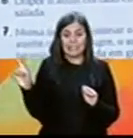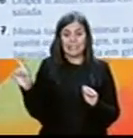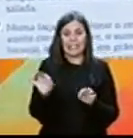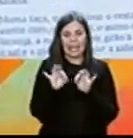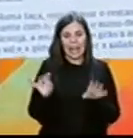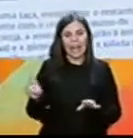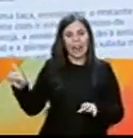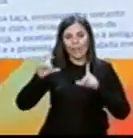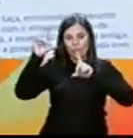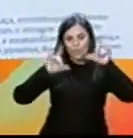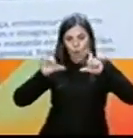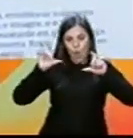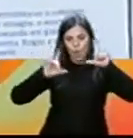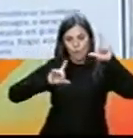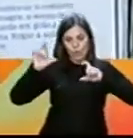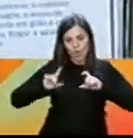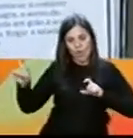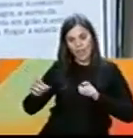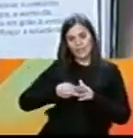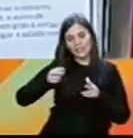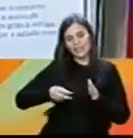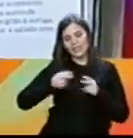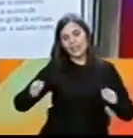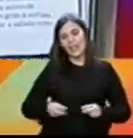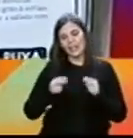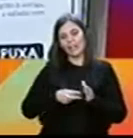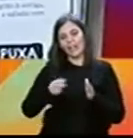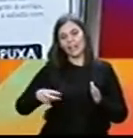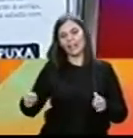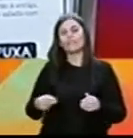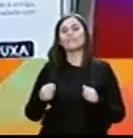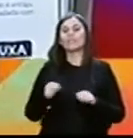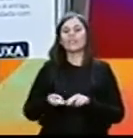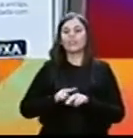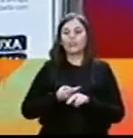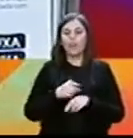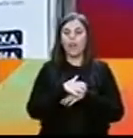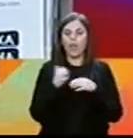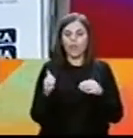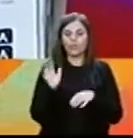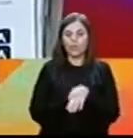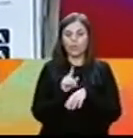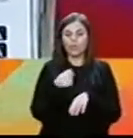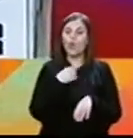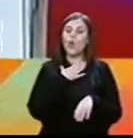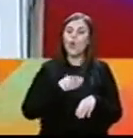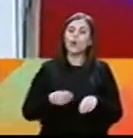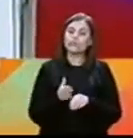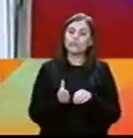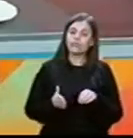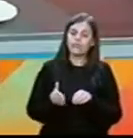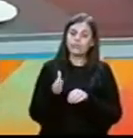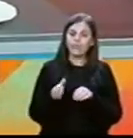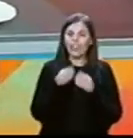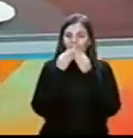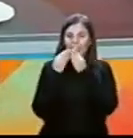a fotografia desta salada de atum com laranja. Pronto. E por isso é que eu gosto de cortar, Jorge. Olha,